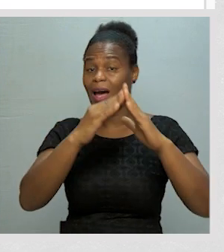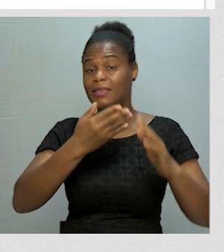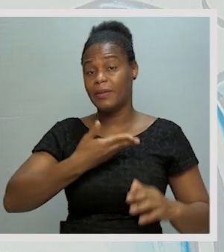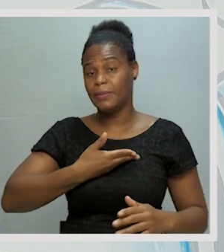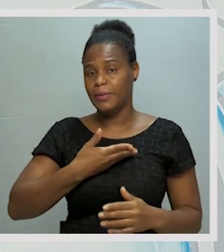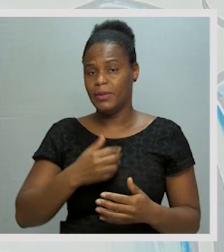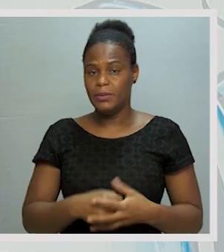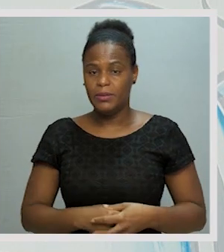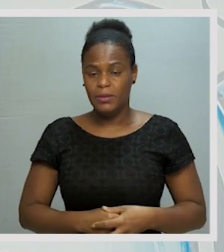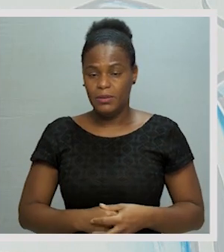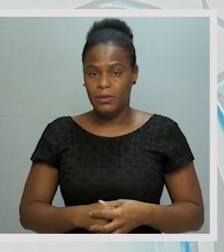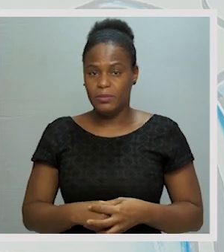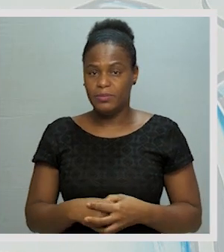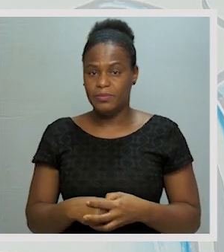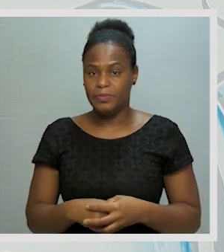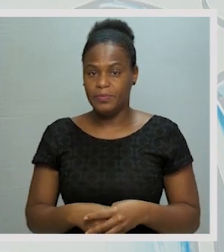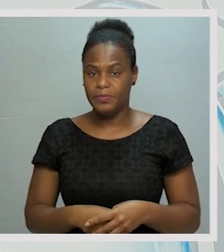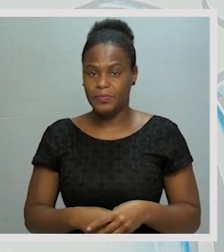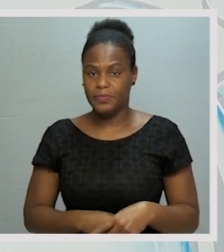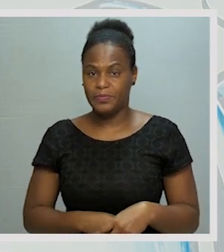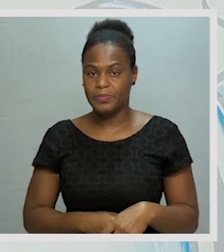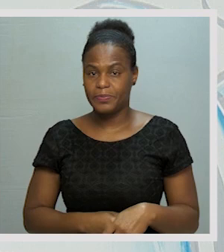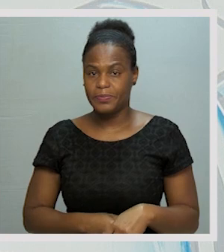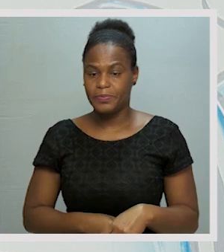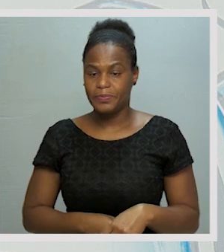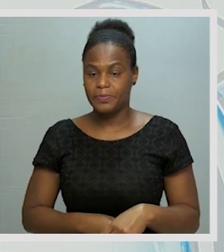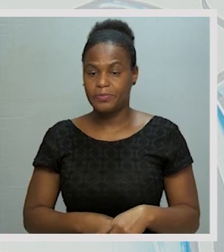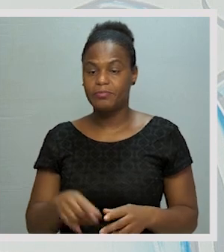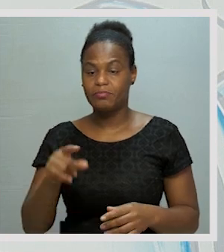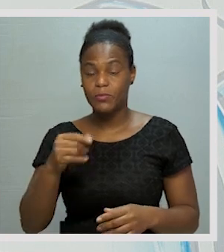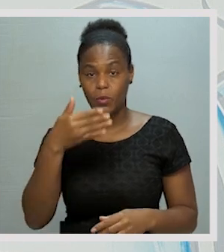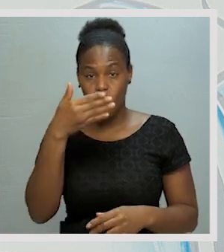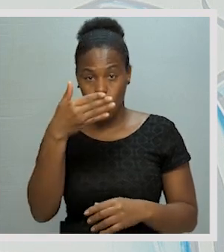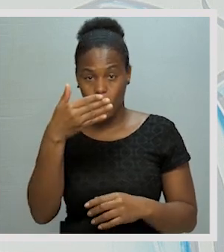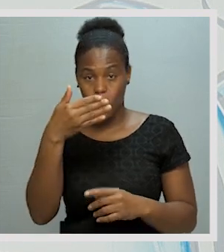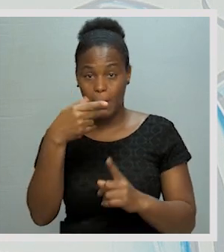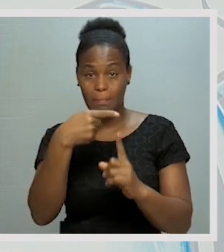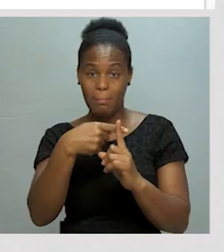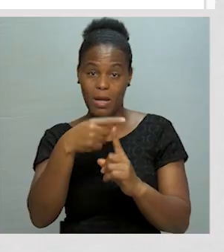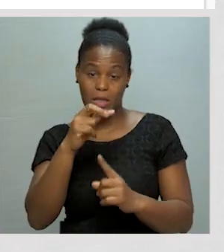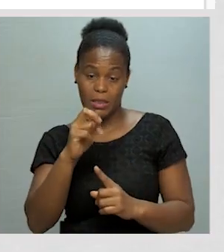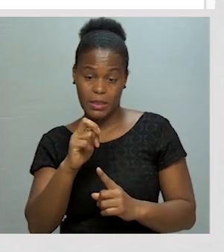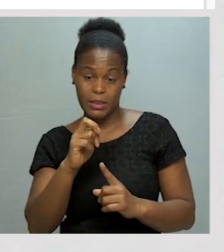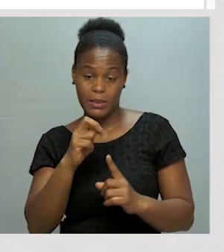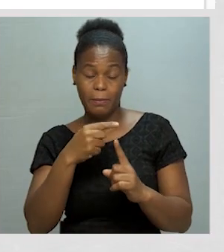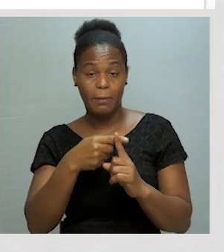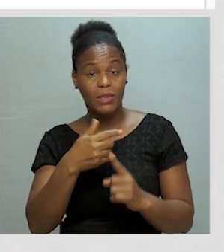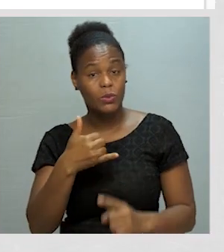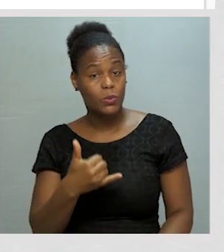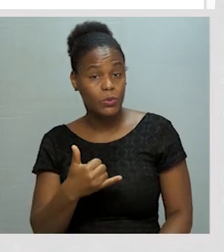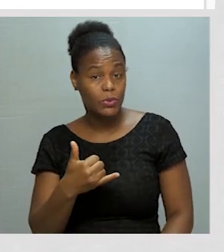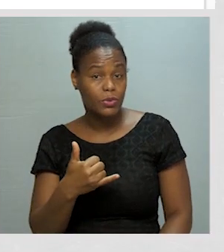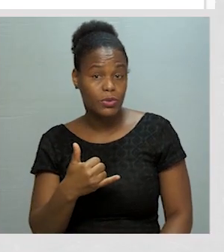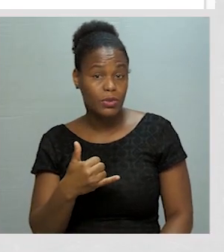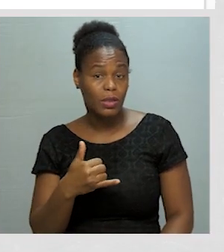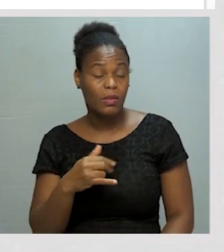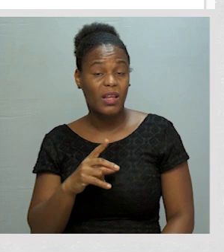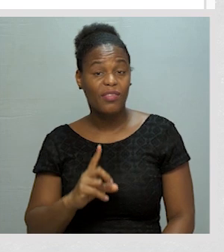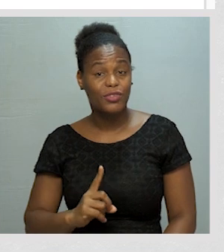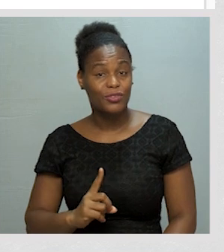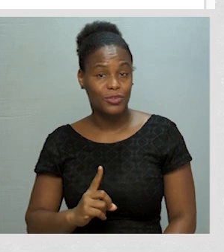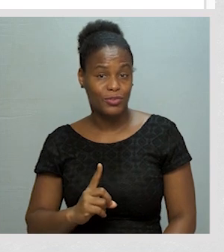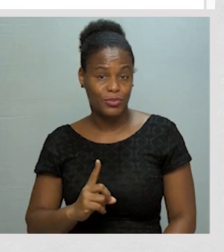das dezenas, porque é uma dezena e 2 unidades. Então, esse 1 vai ser transportado. Desculpem, esse